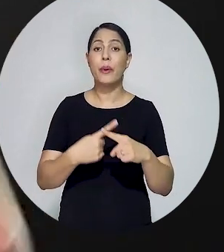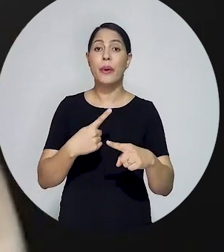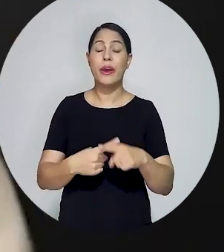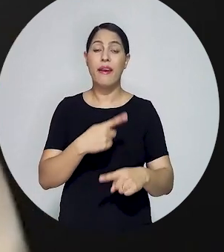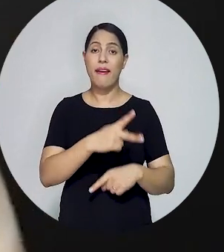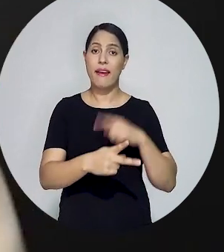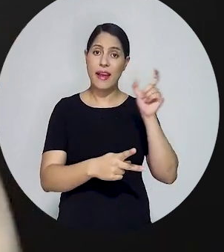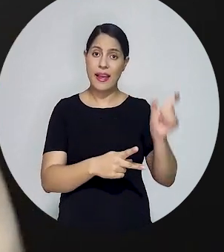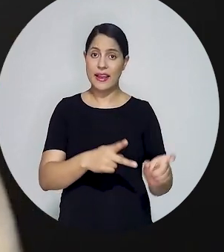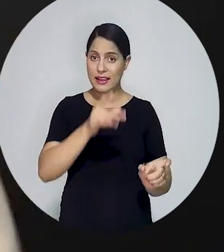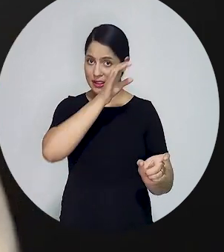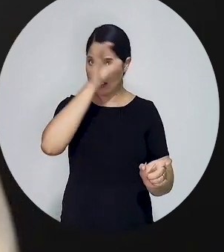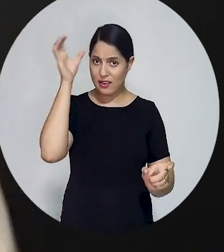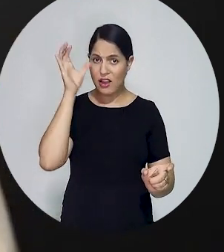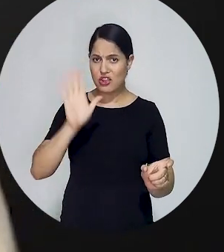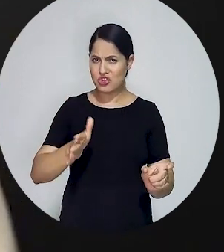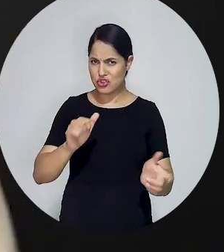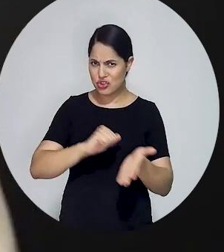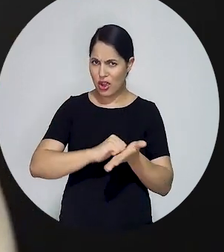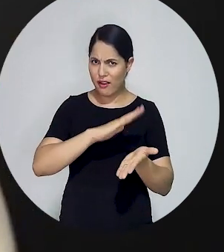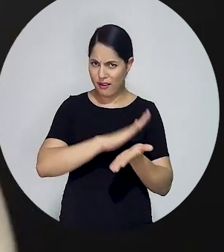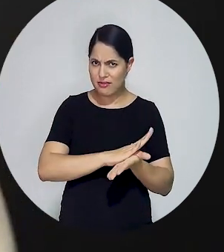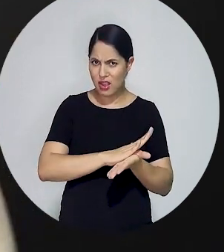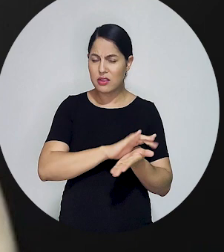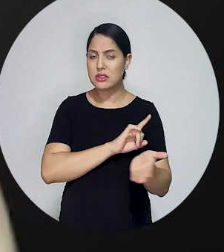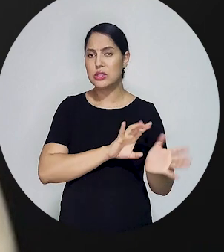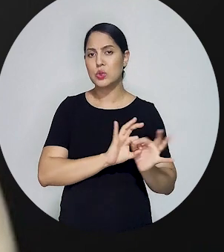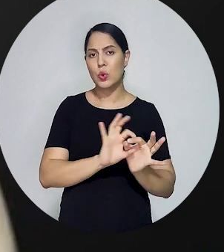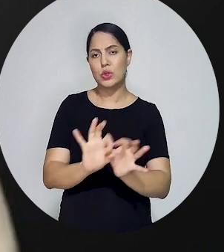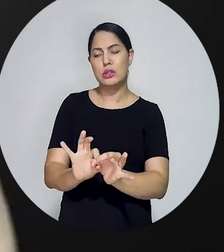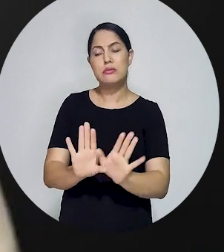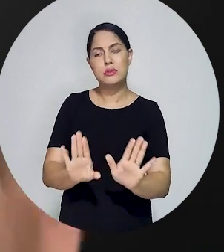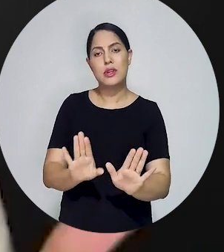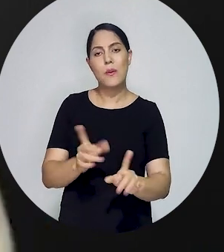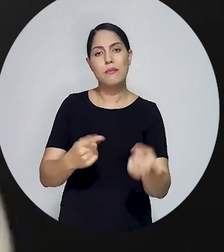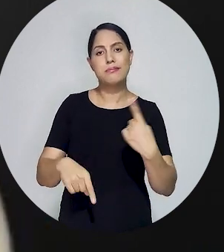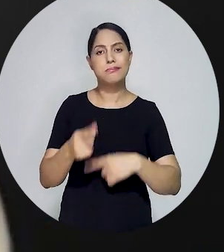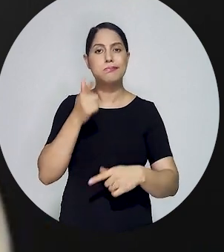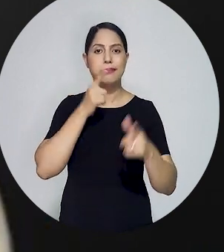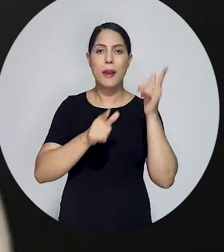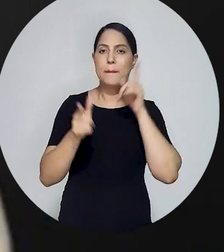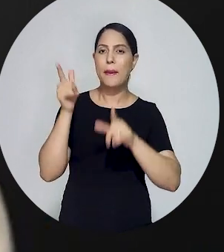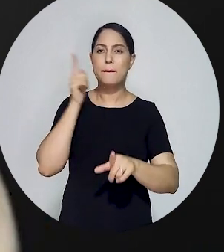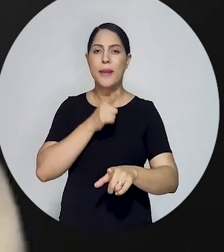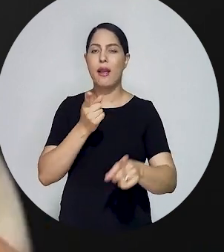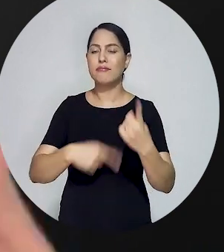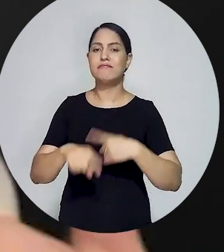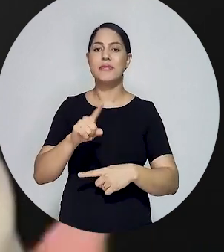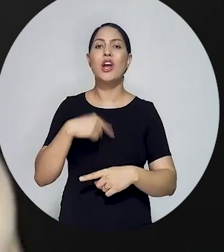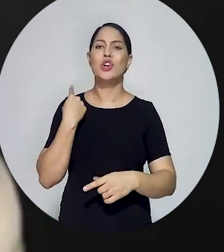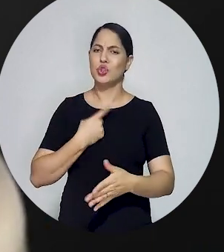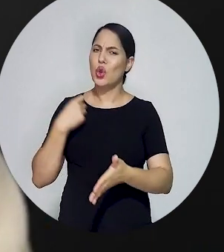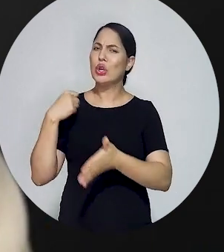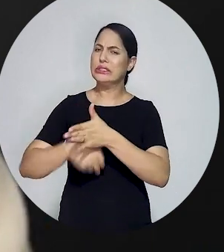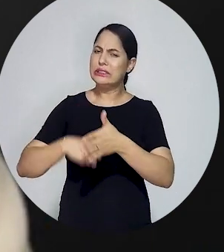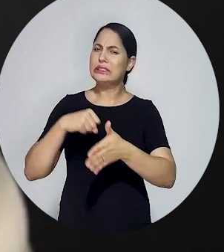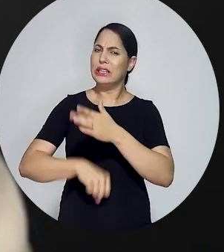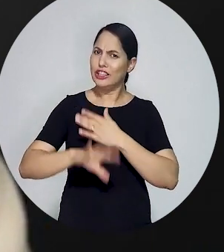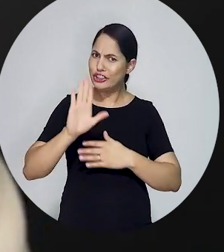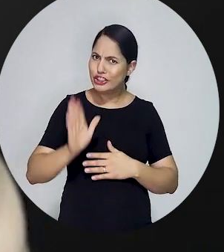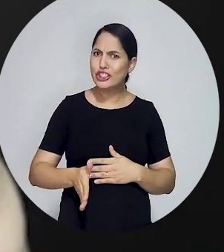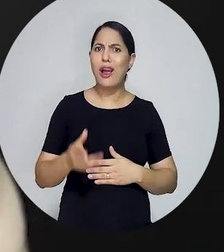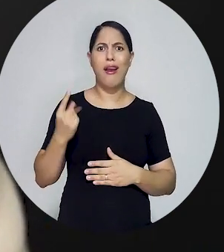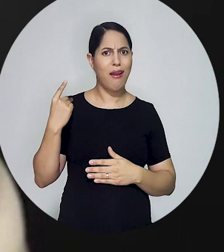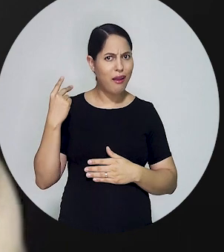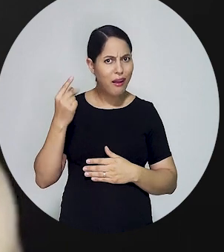dados daquelas pessoas que tenham cadastrado aquele procurador, né, nesse formato. Então, é um avanço muito importante também